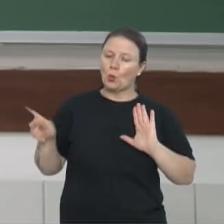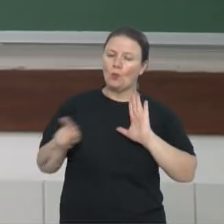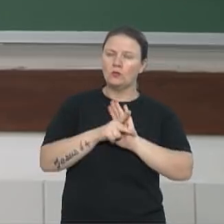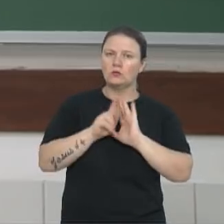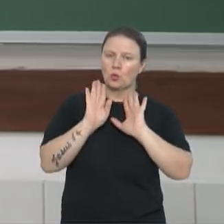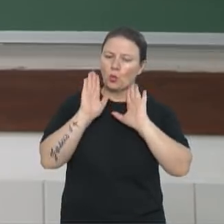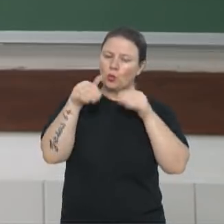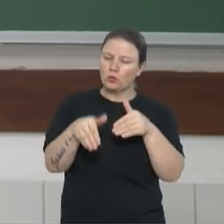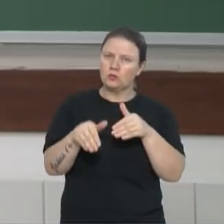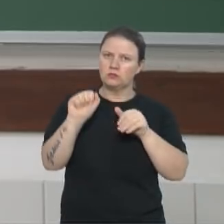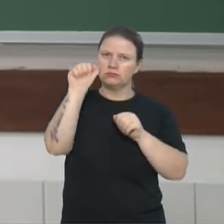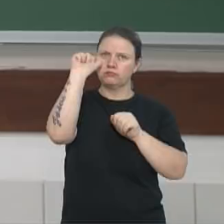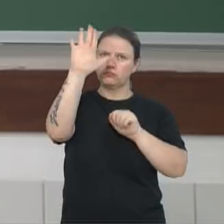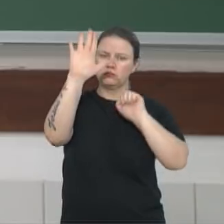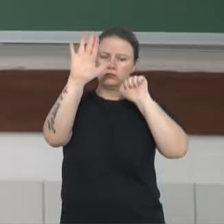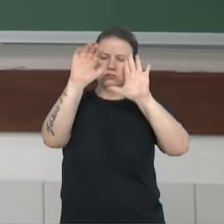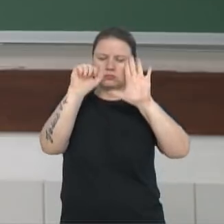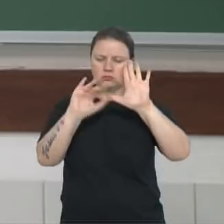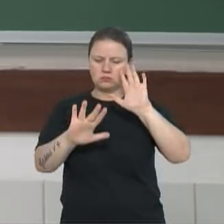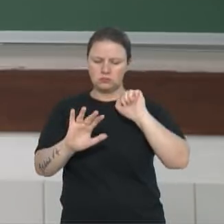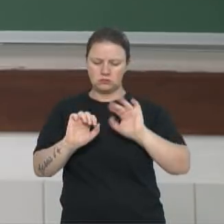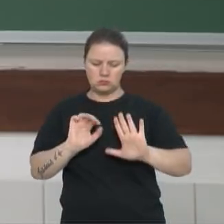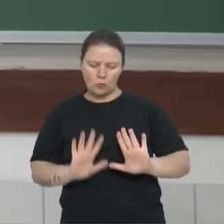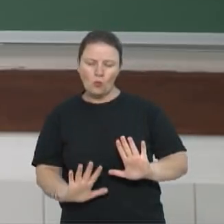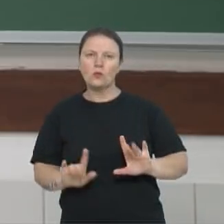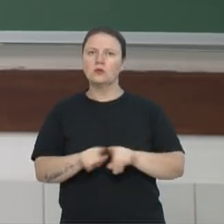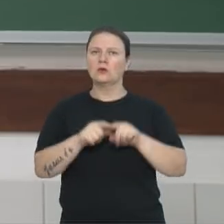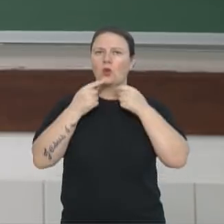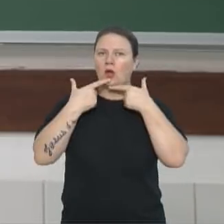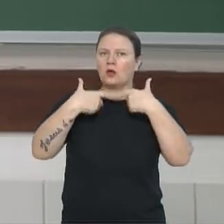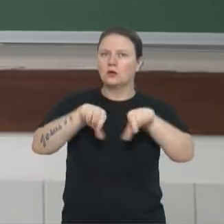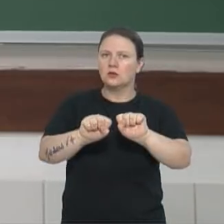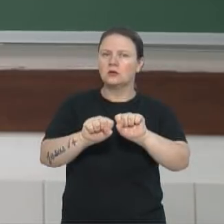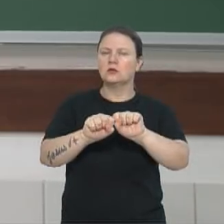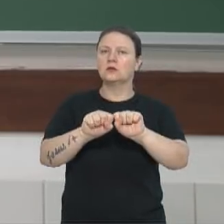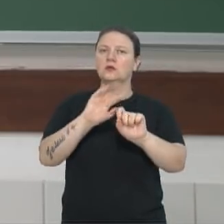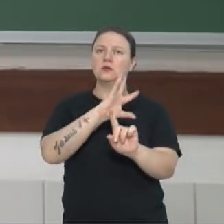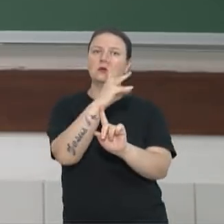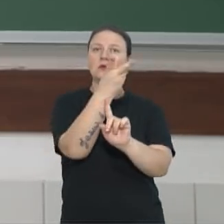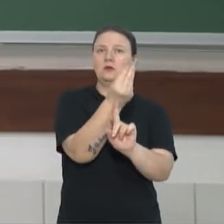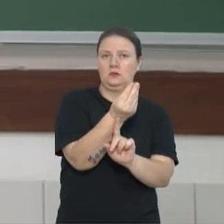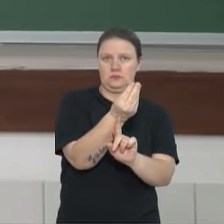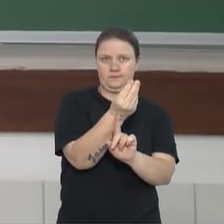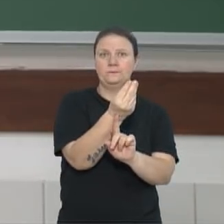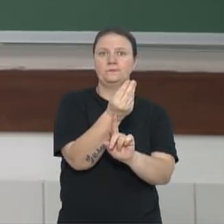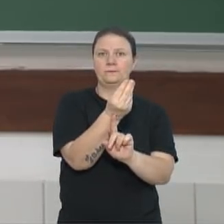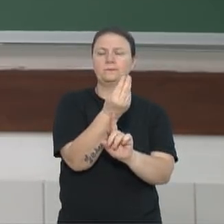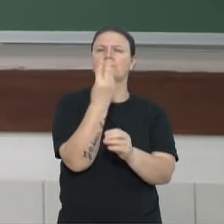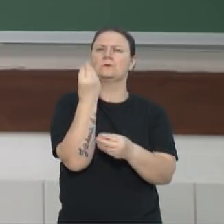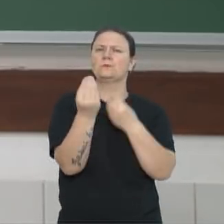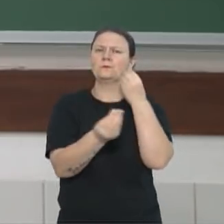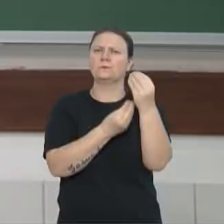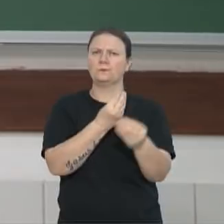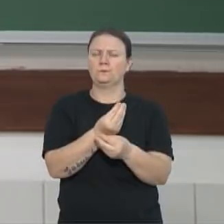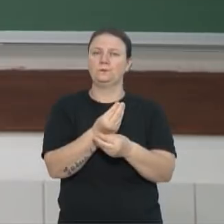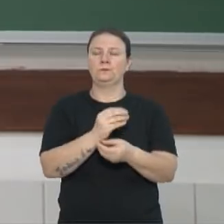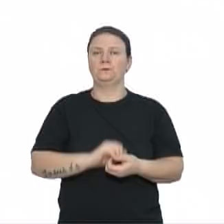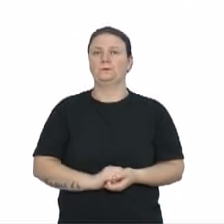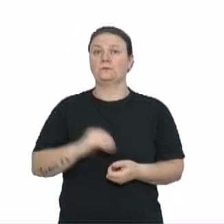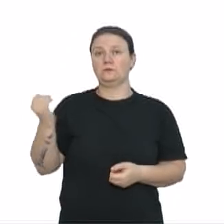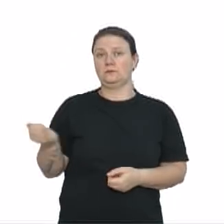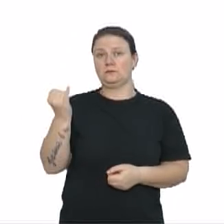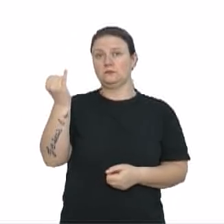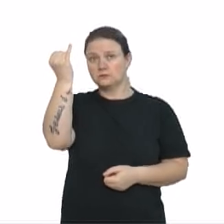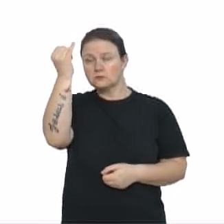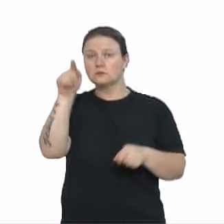da mímica, da pantomima na linguagem das artes cênicas? Primeira questão que é importante da gente retratar, que